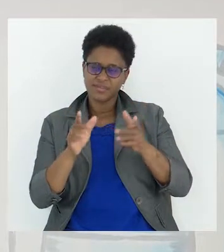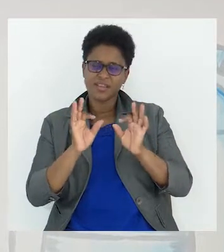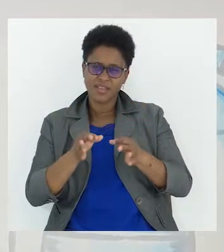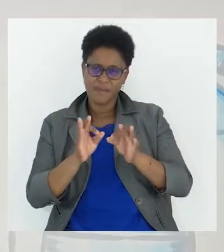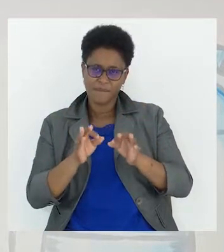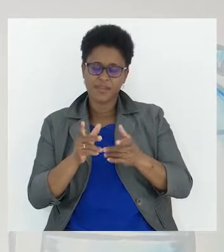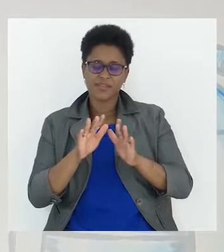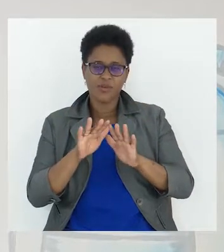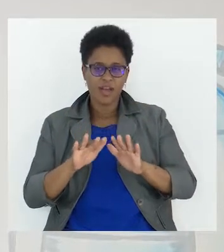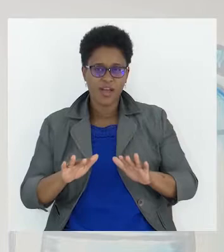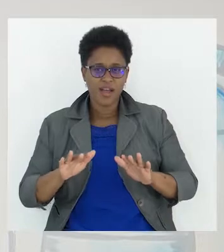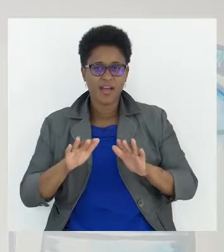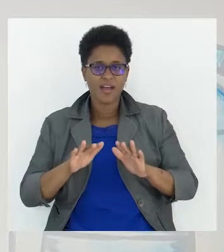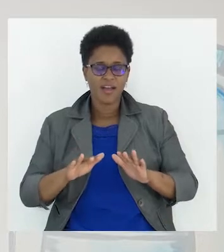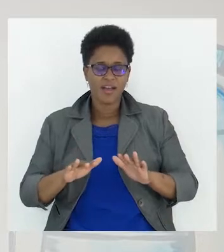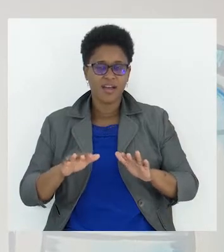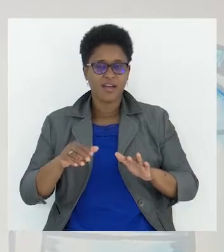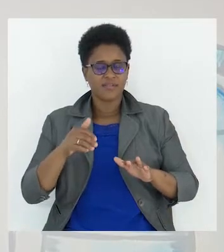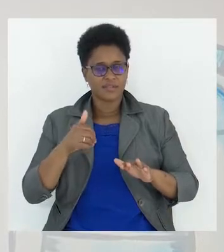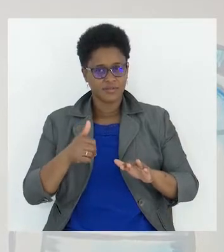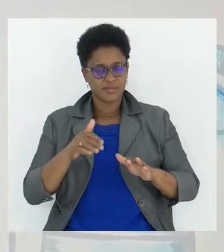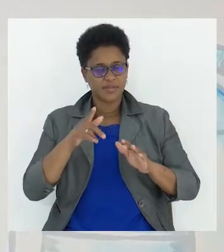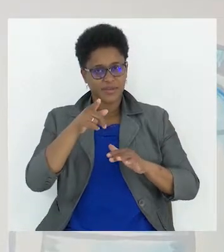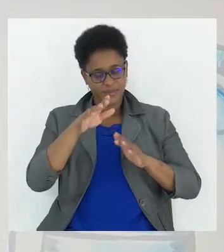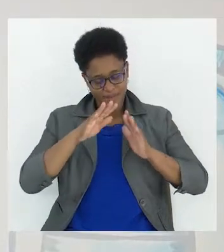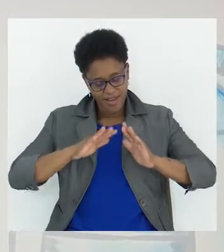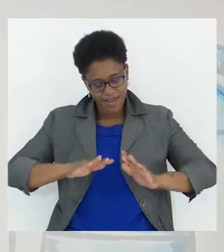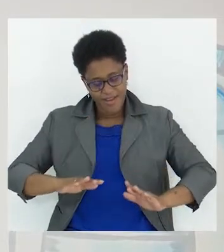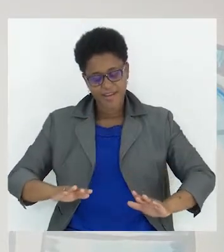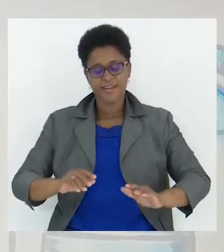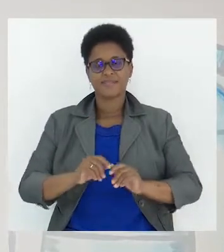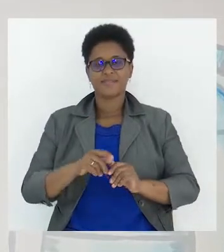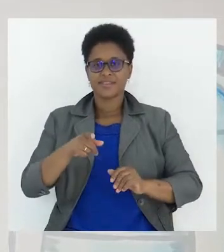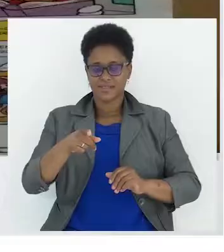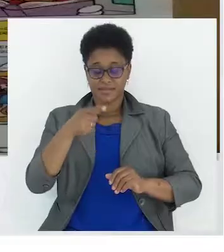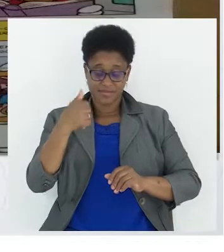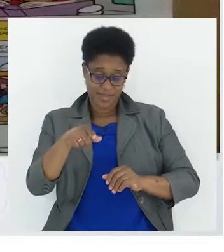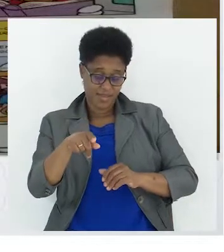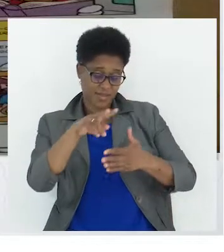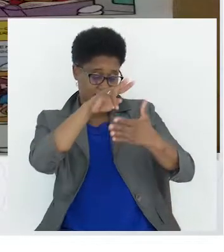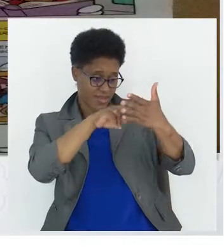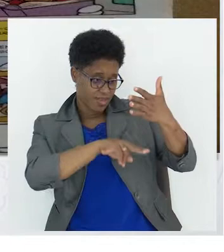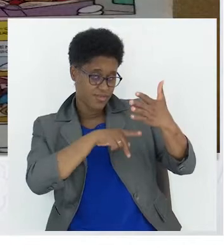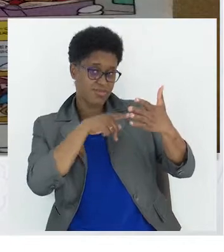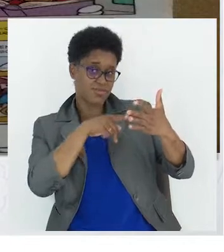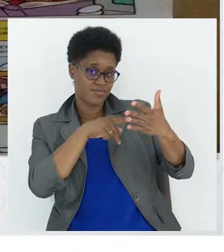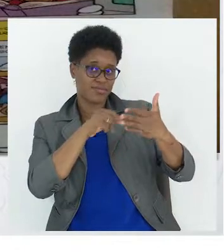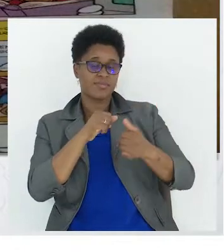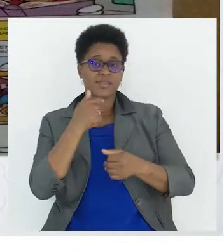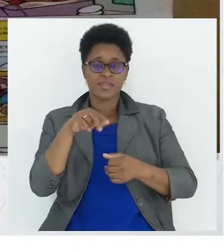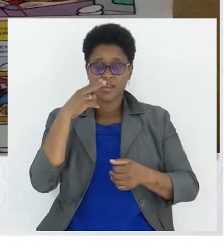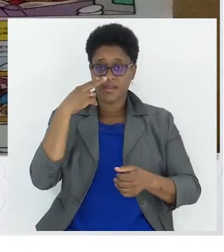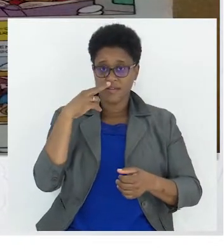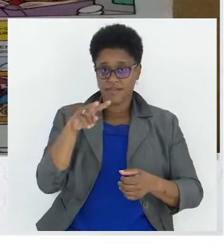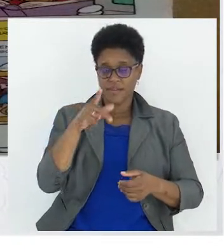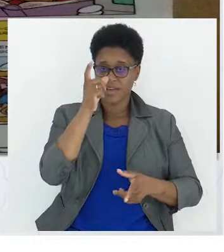Simples, suave e eficaz para relaxares. Então, tens aqui um texto, ok? Estás a ver